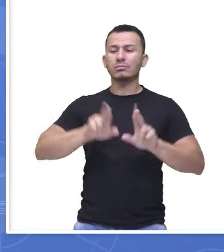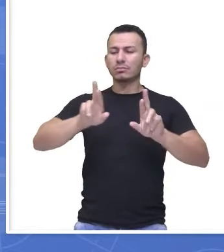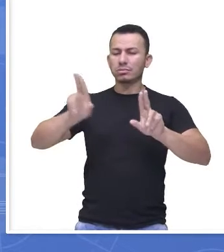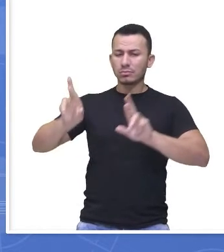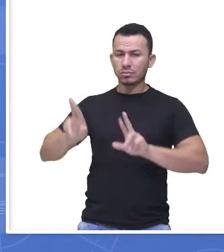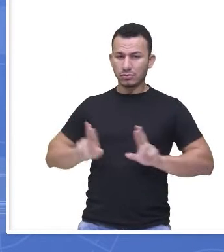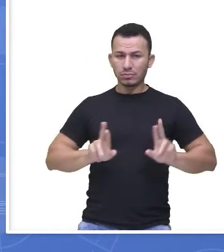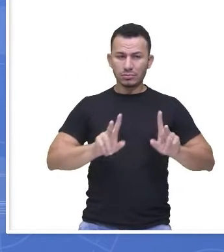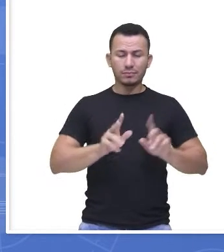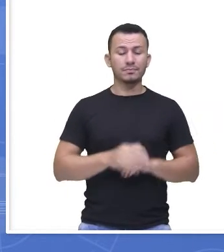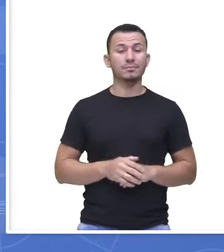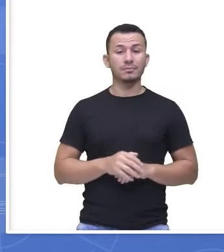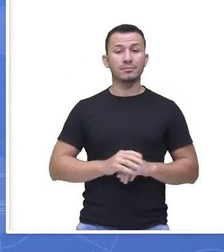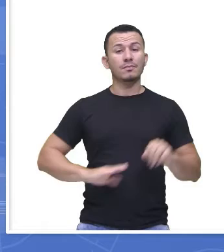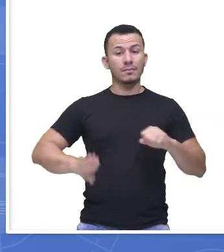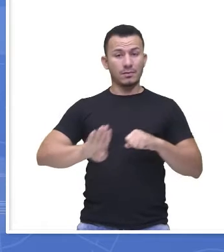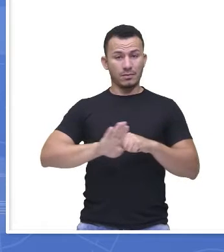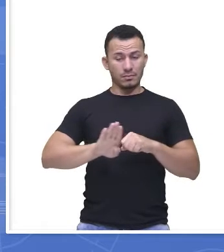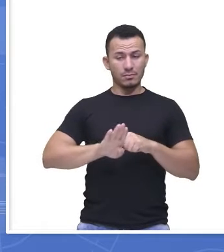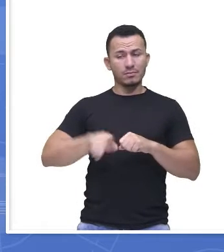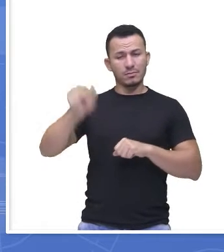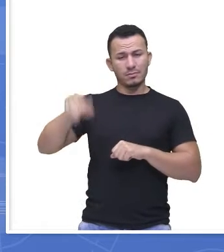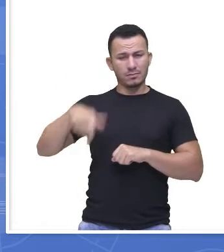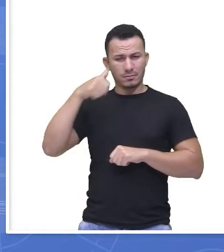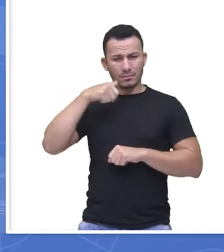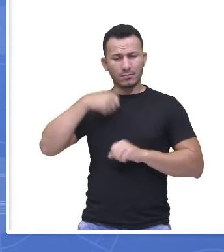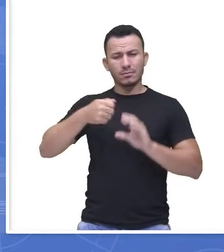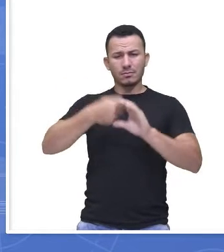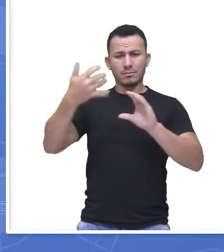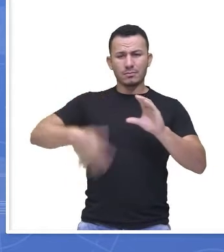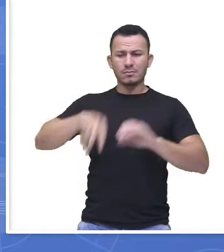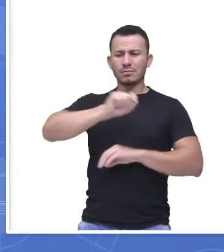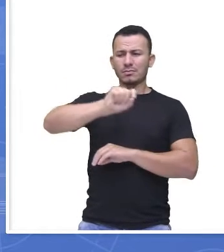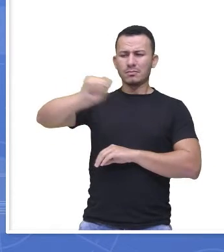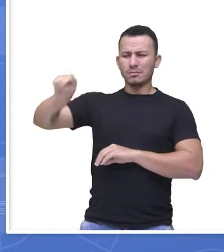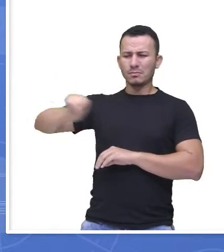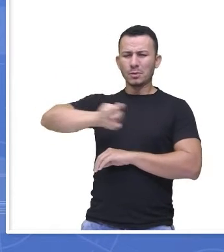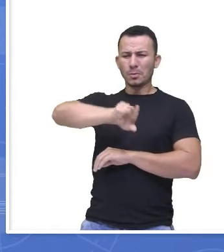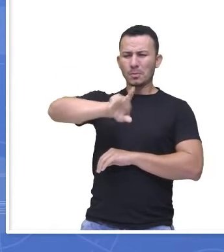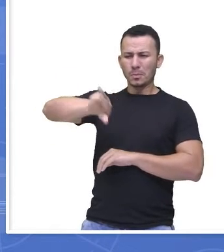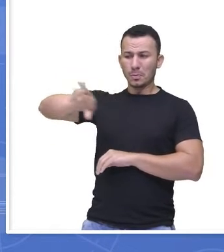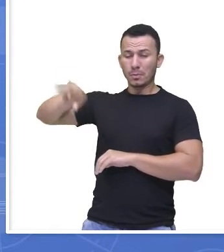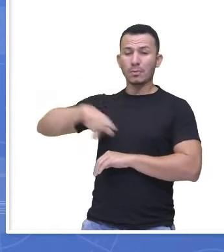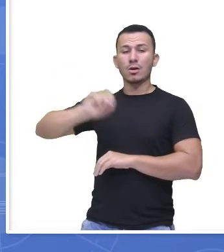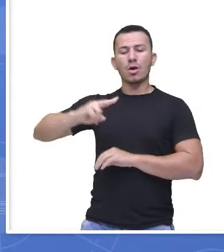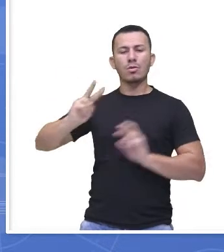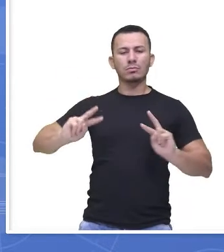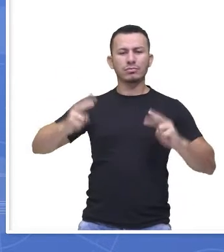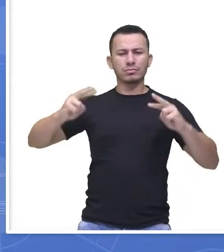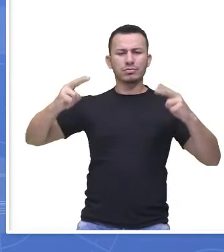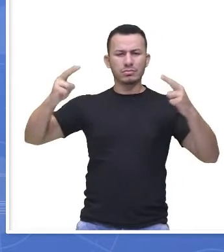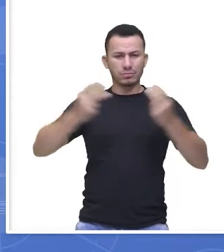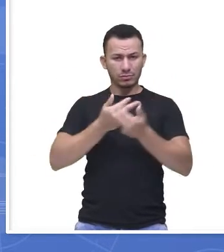diferença. É um substantivo feminino que caracteriza tudo que é diverso, que tem multiplicidade.